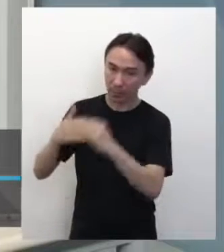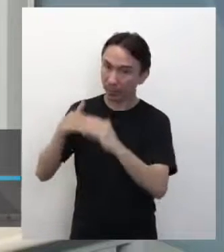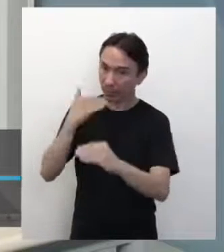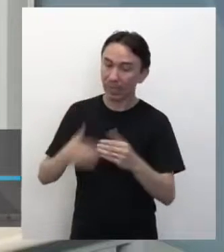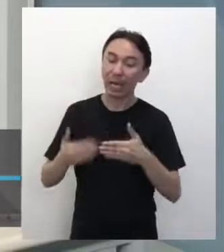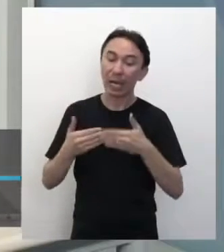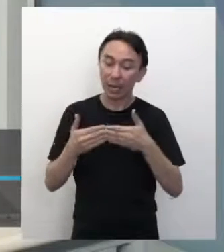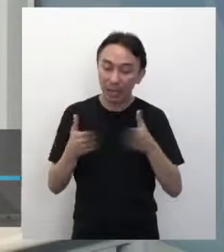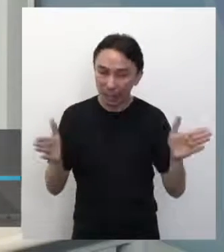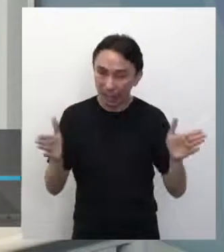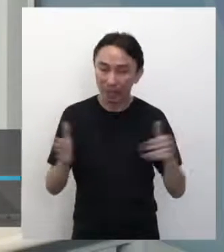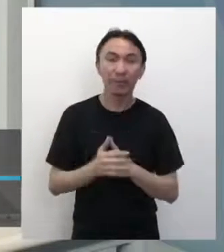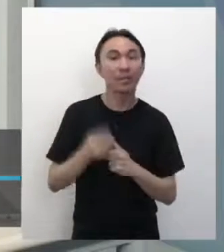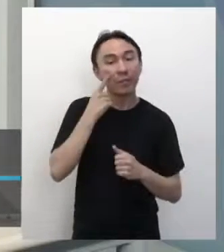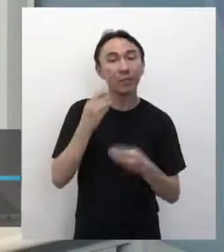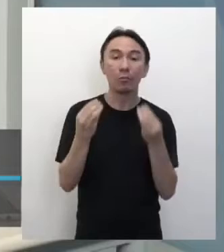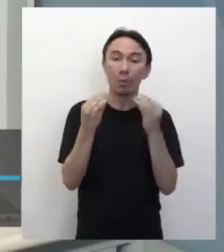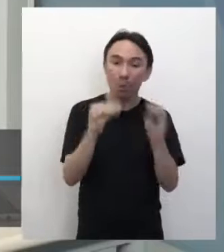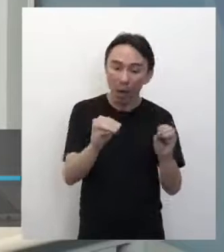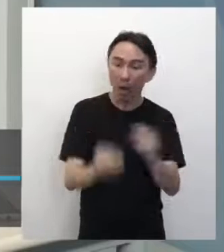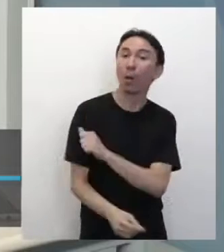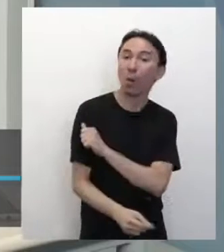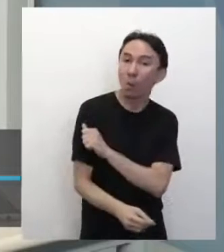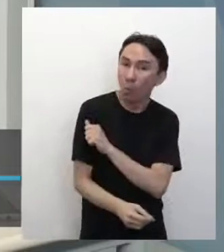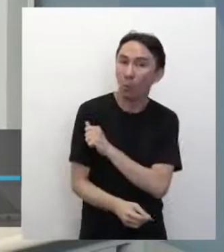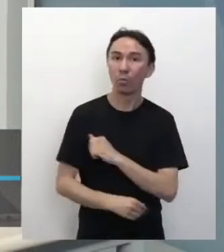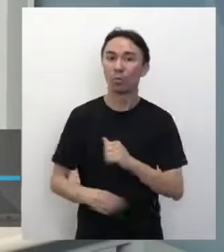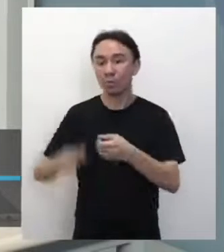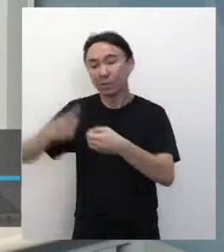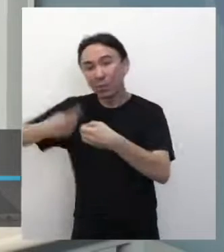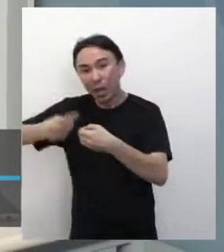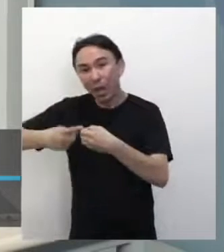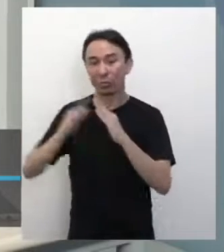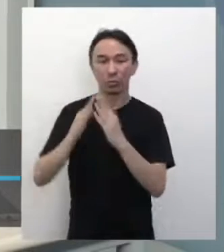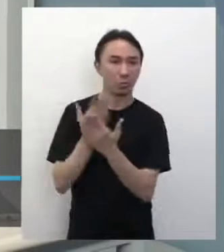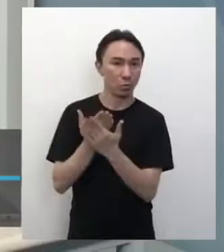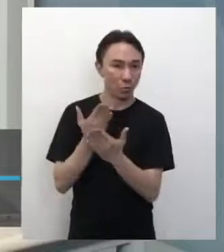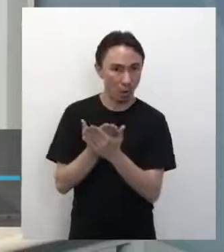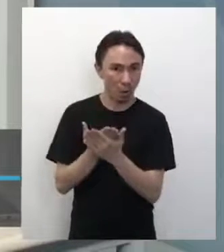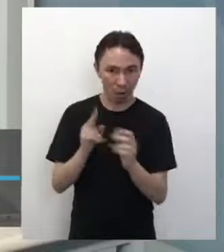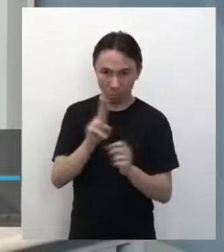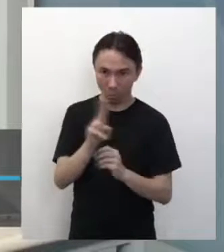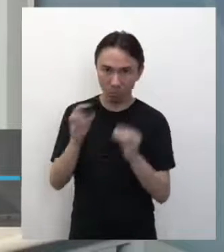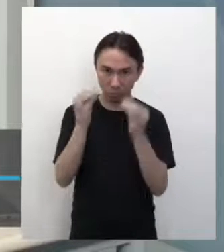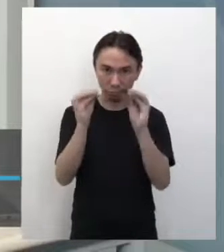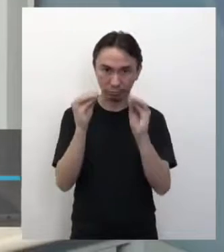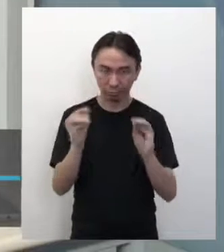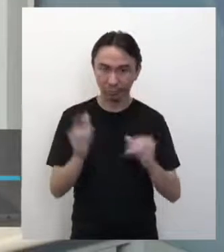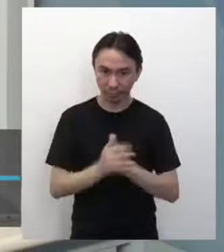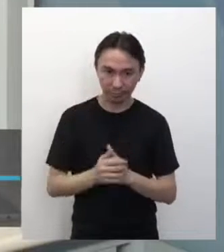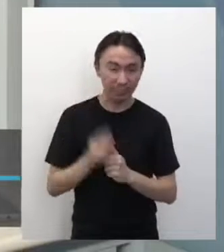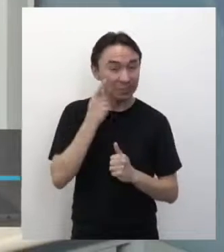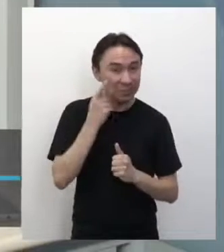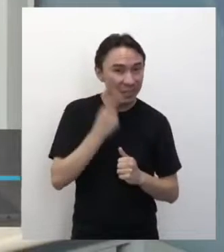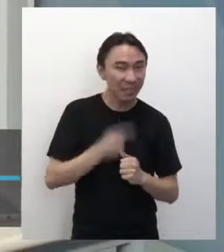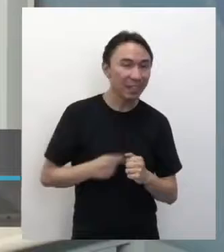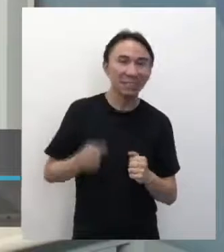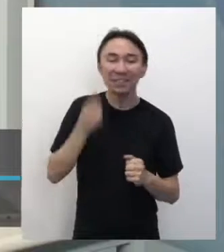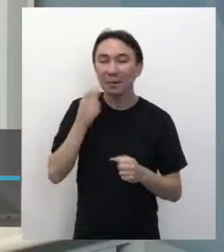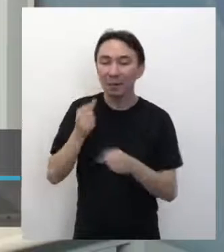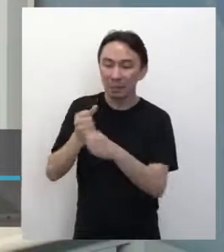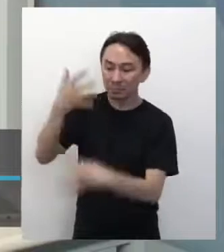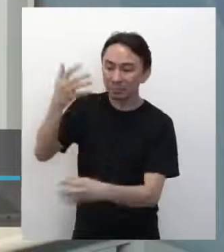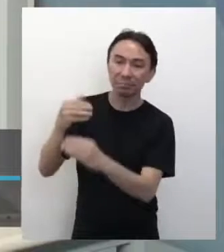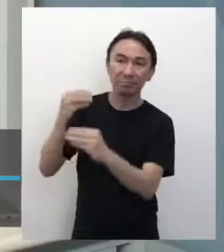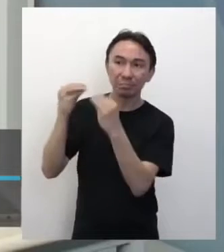do aluno, a cidade e o nome da escola. O chat fica aberto. A hora que o professor Anderson quiser, ele vai falar aqui pra gente. Vamos mostrar